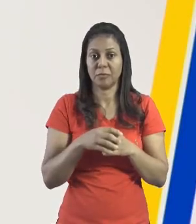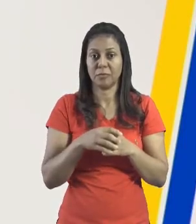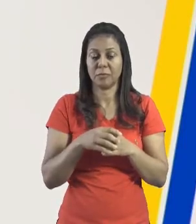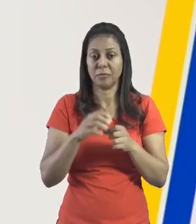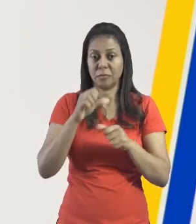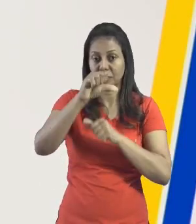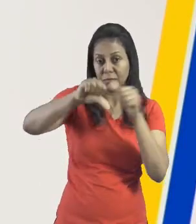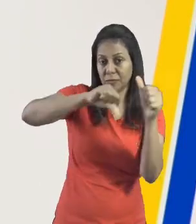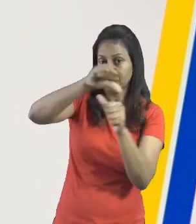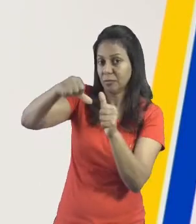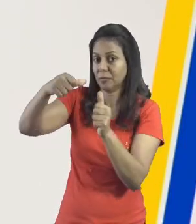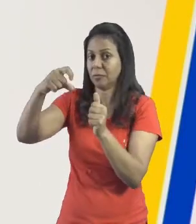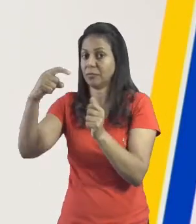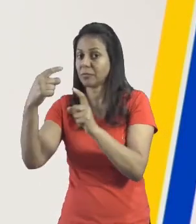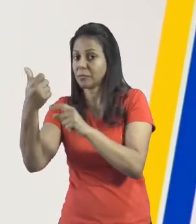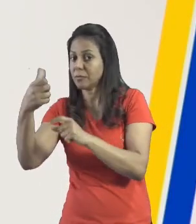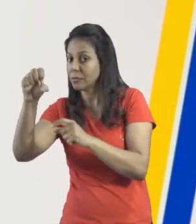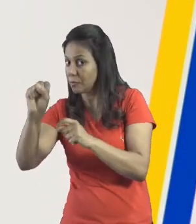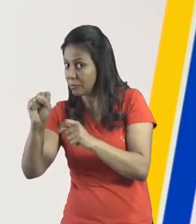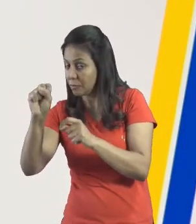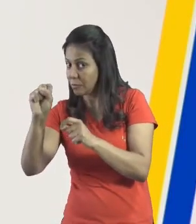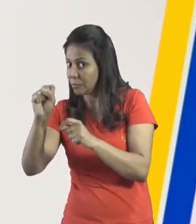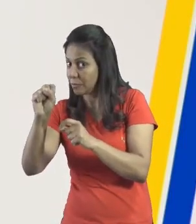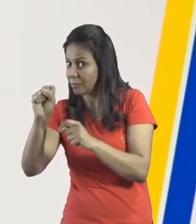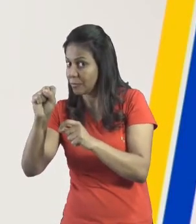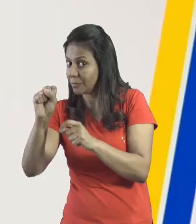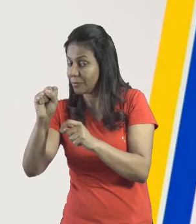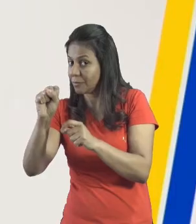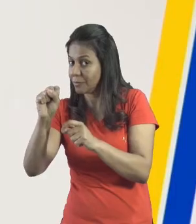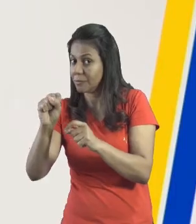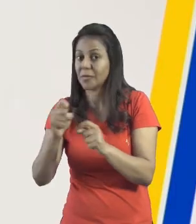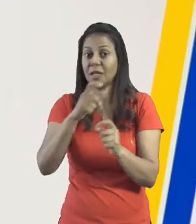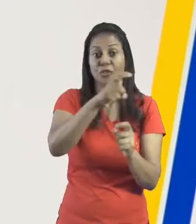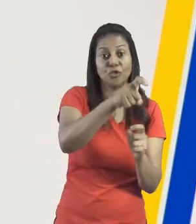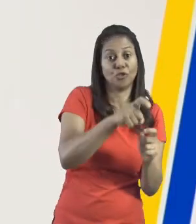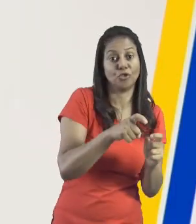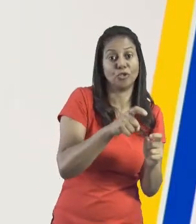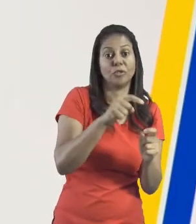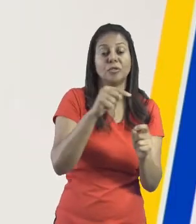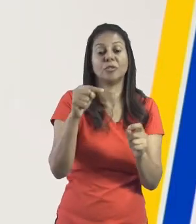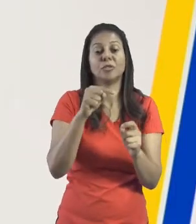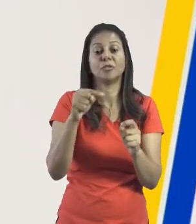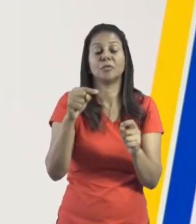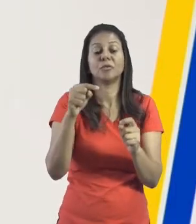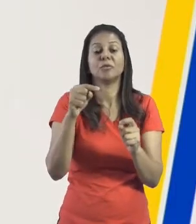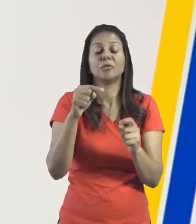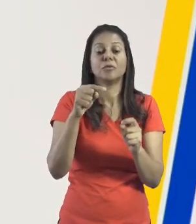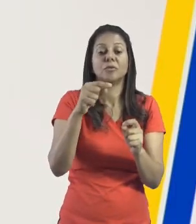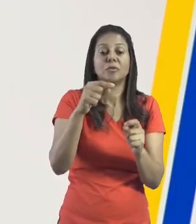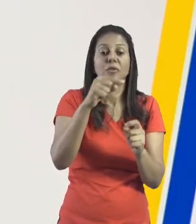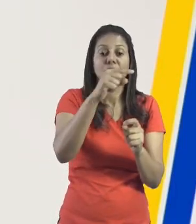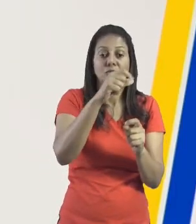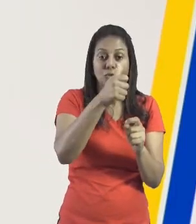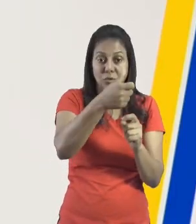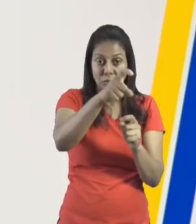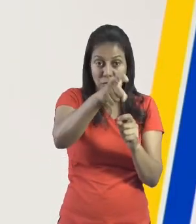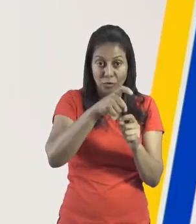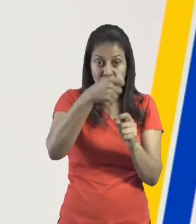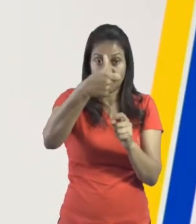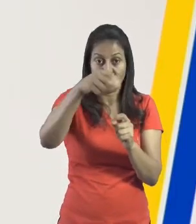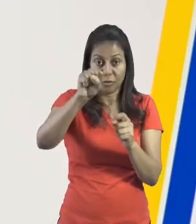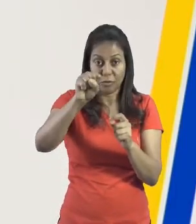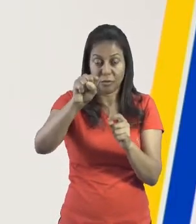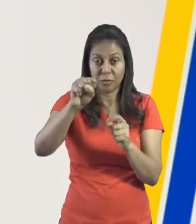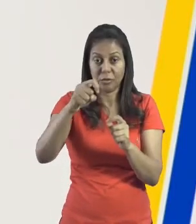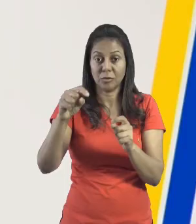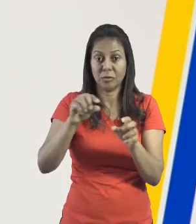lado, 18 positivo. Então, x vai ser 18, o 3 que estava multiplicando, passou para